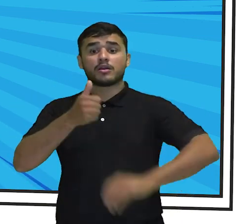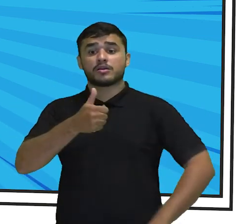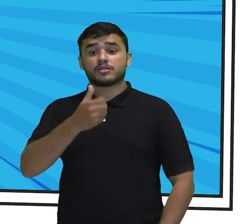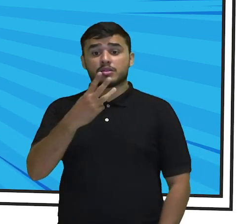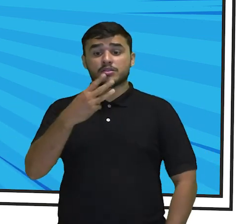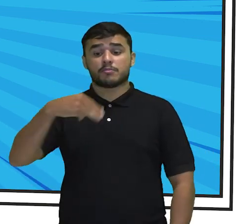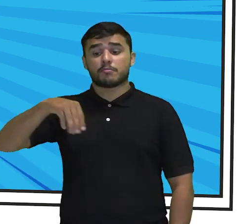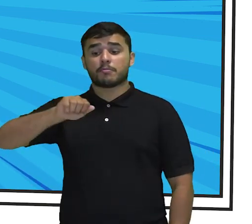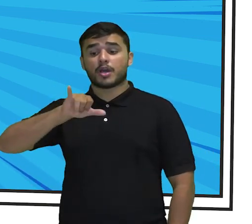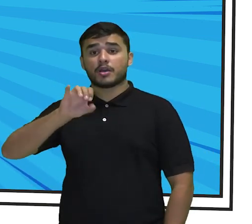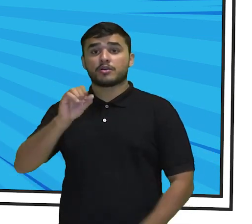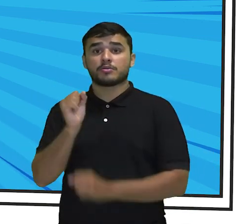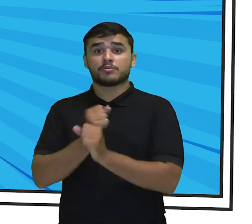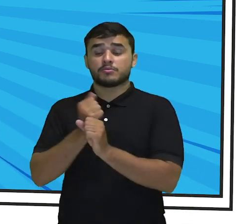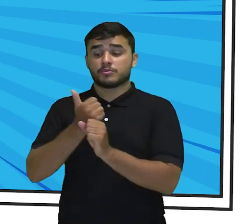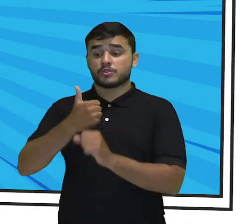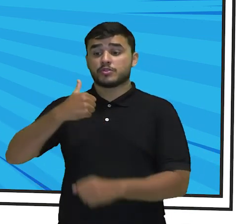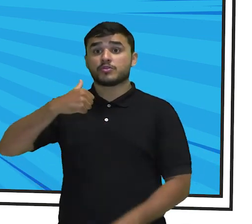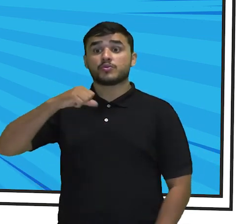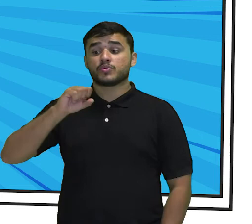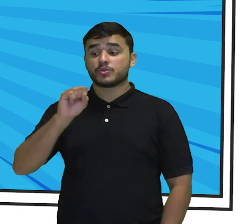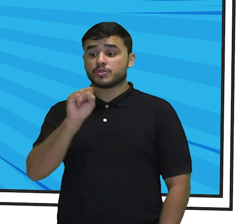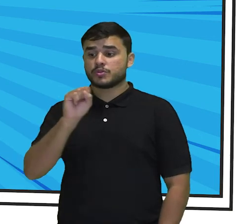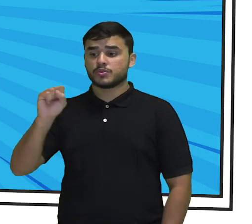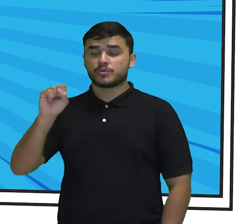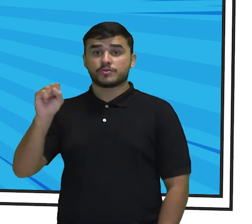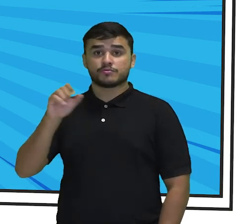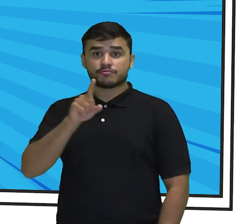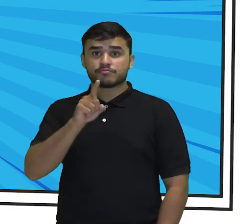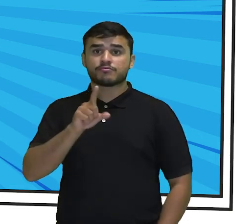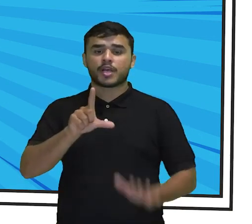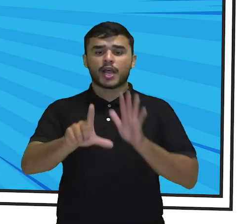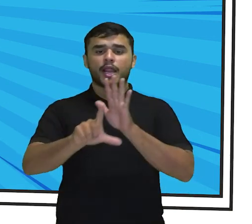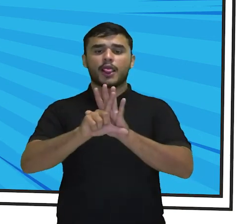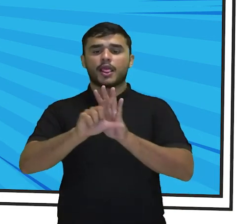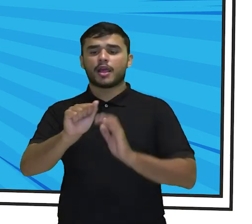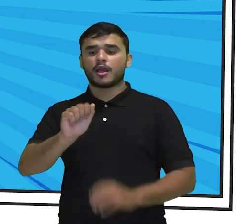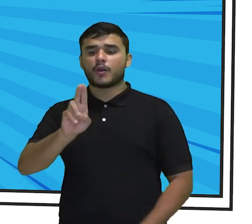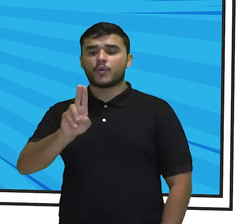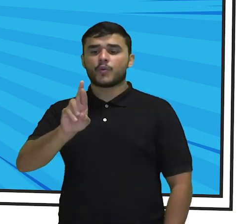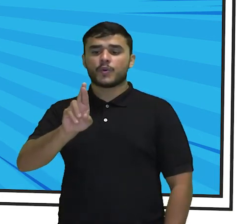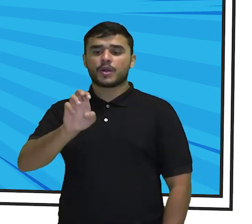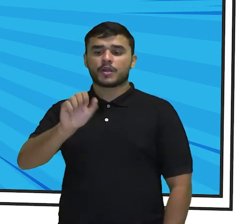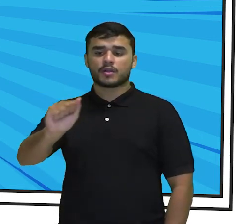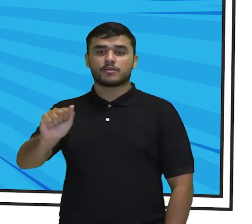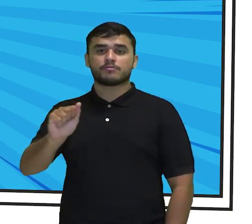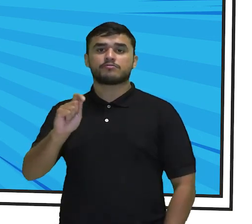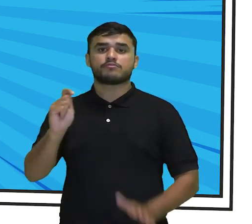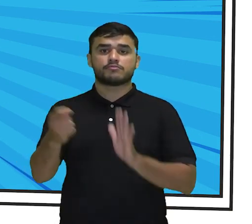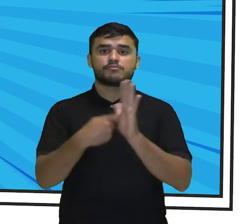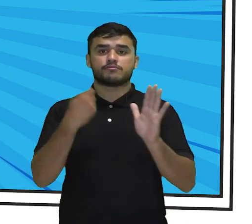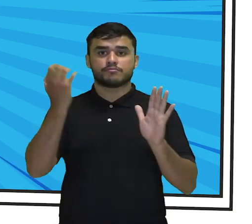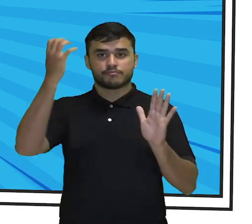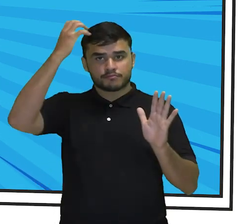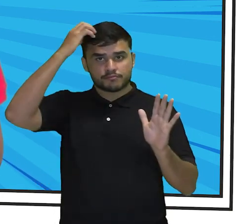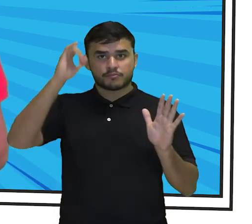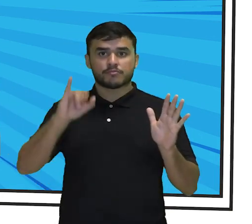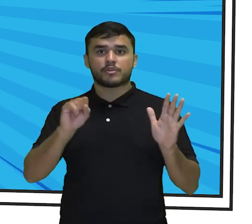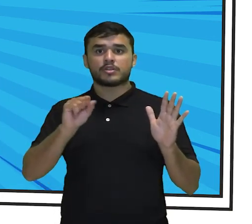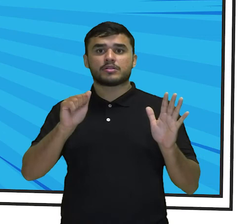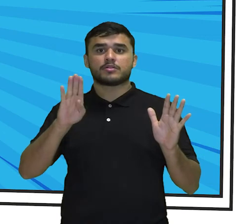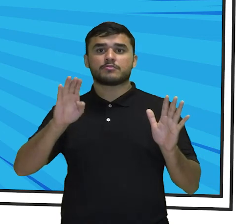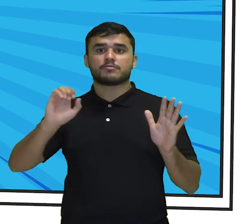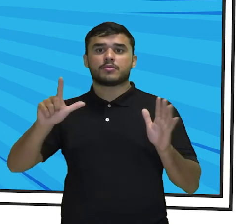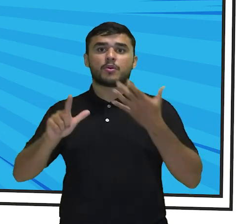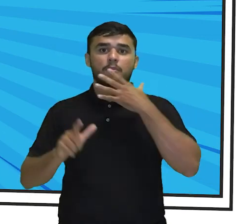de 1888. É a Lei Áurea, como é taxada, que foi feita e assinada pela princesa Isabel, filha